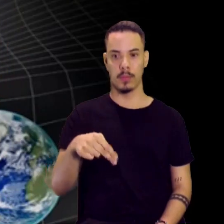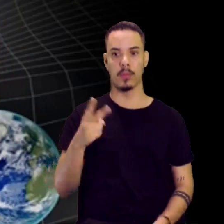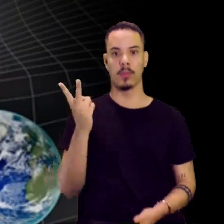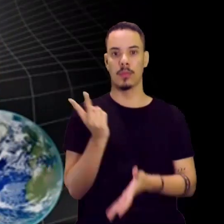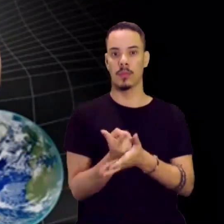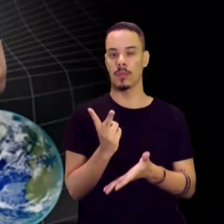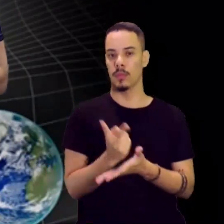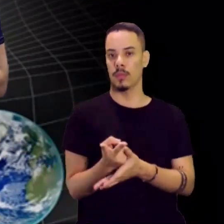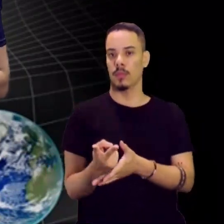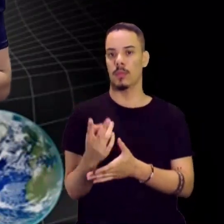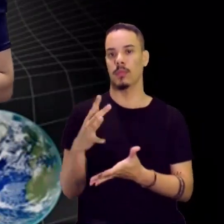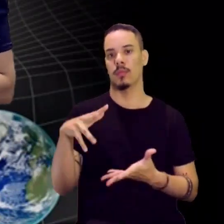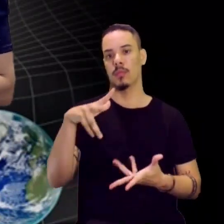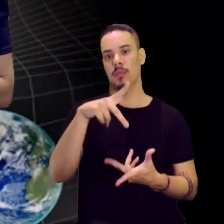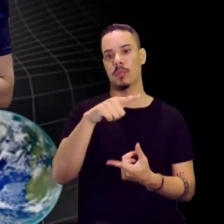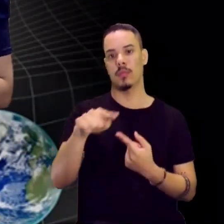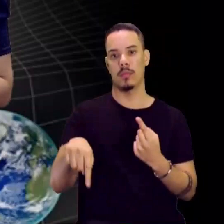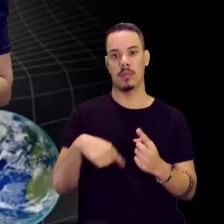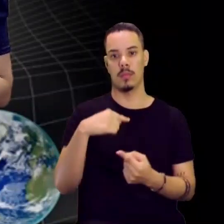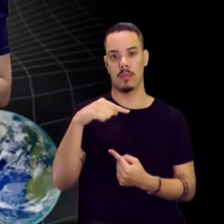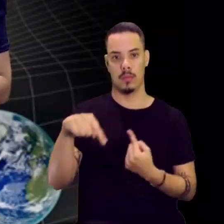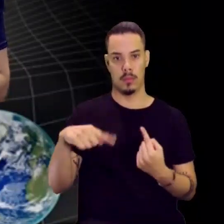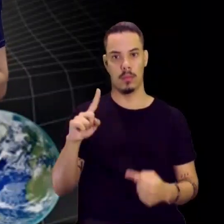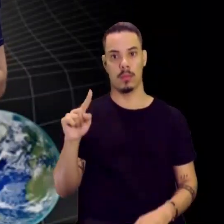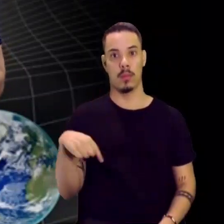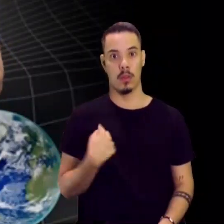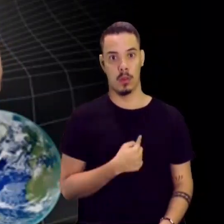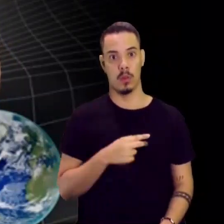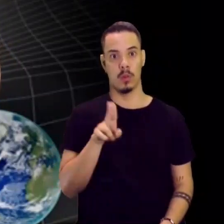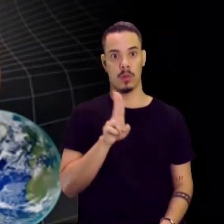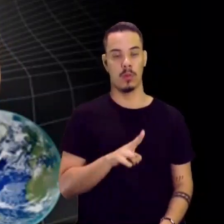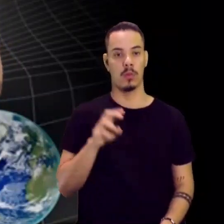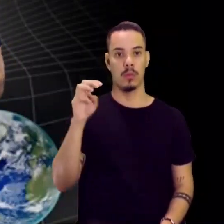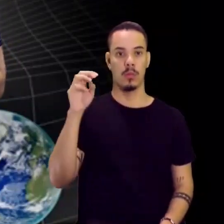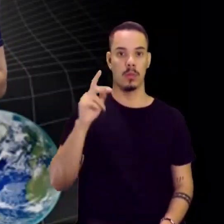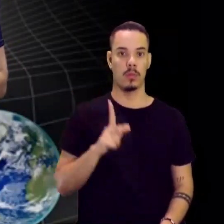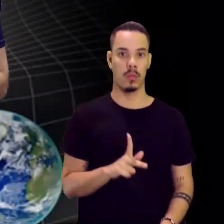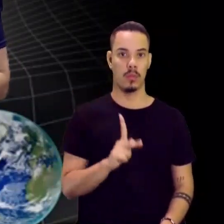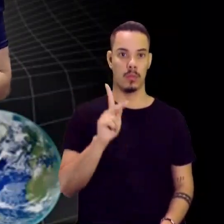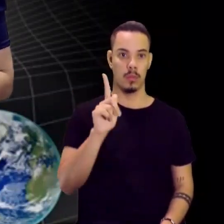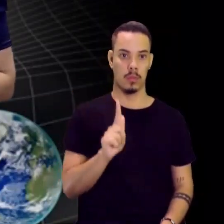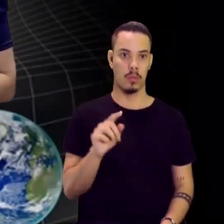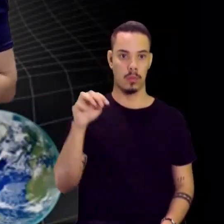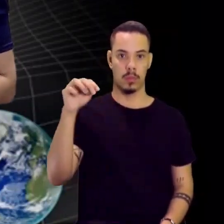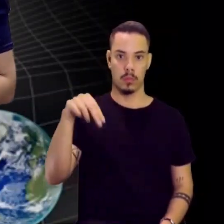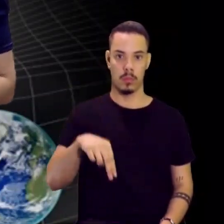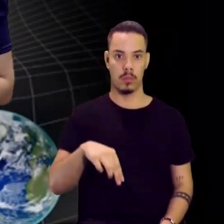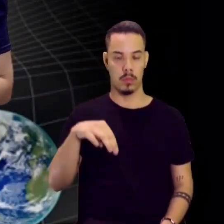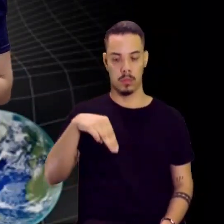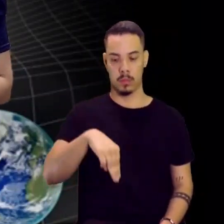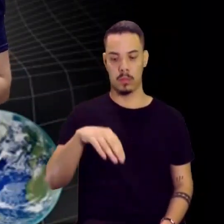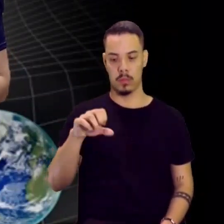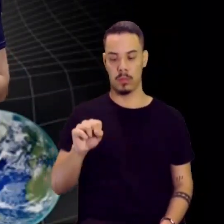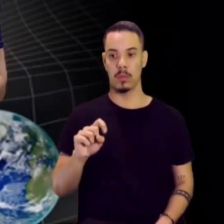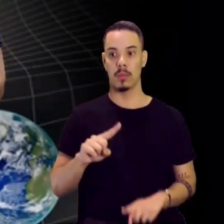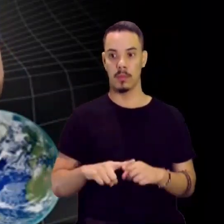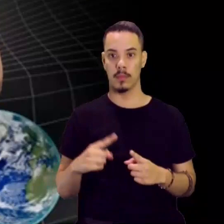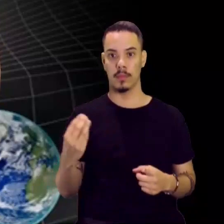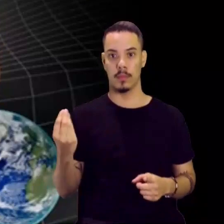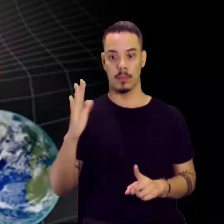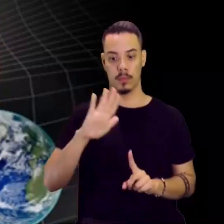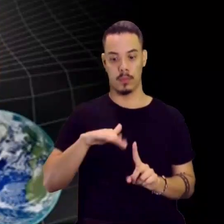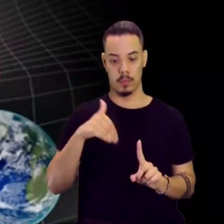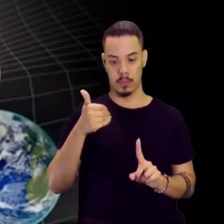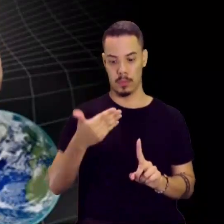no sistema internacional nós utilizamos quilogramas, metros, segundo. Mas, em homenagem a Isaac Newton, foi dado como